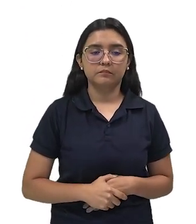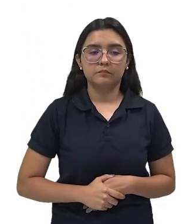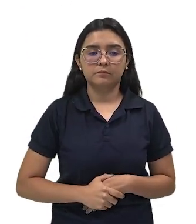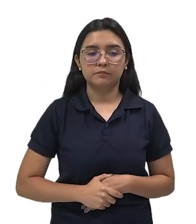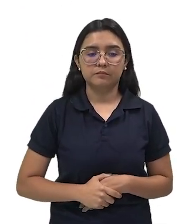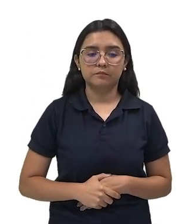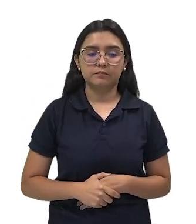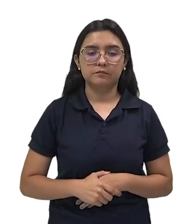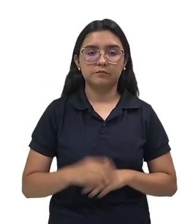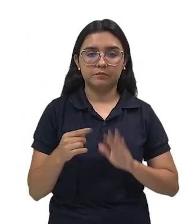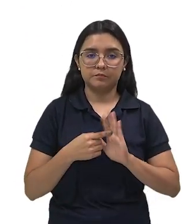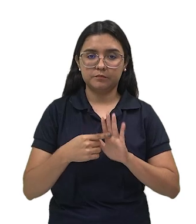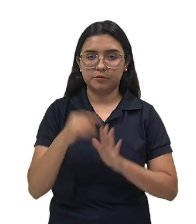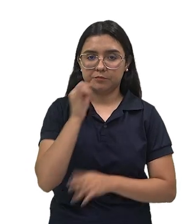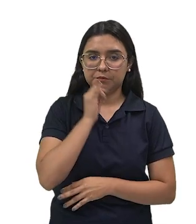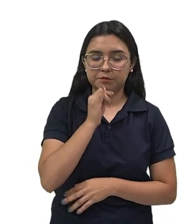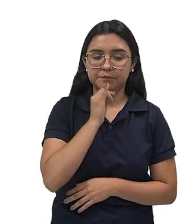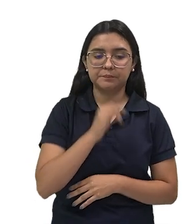Ó,